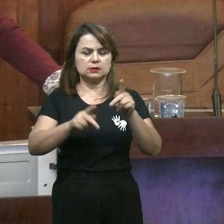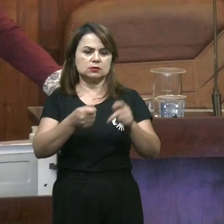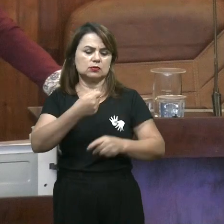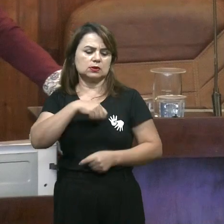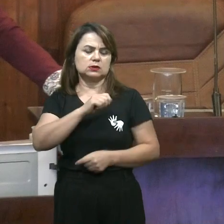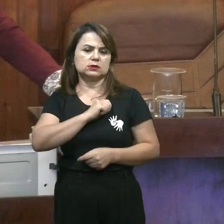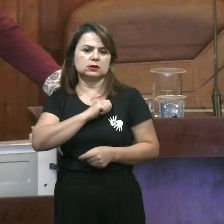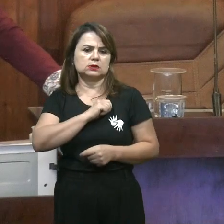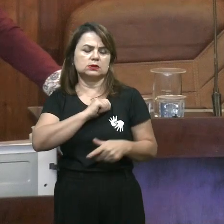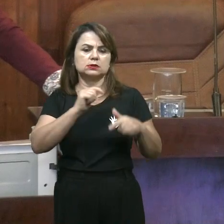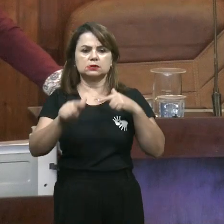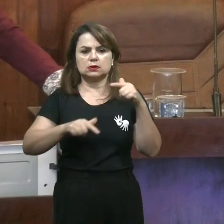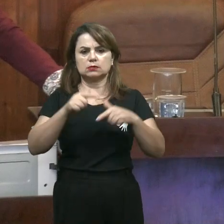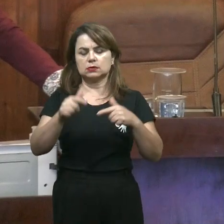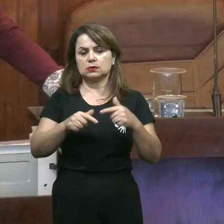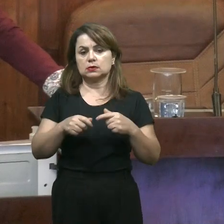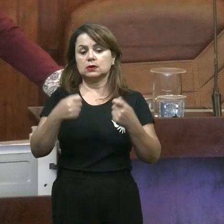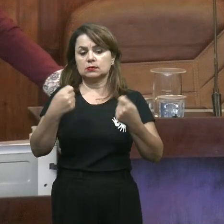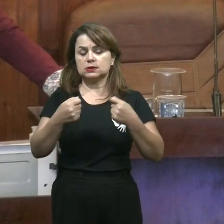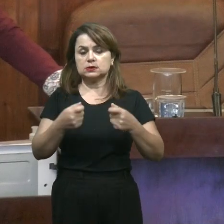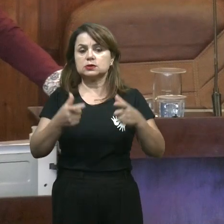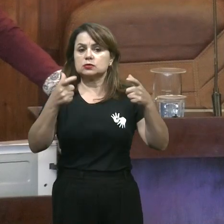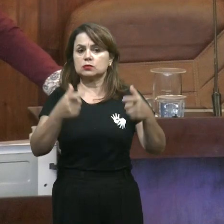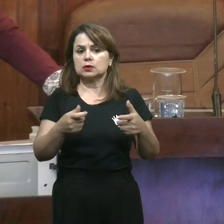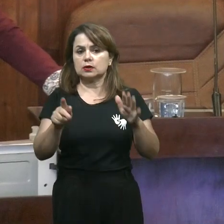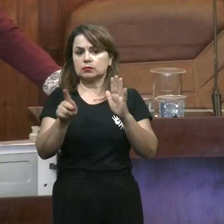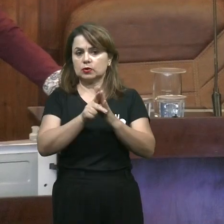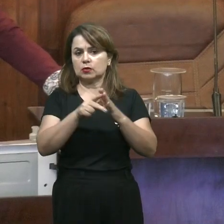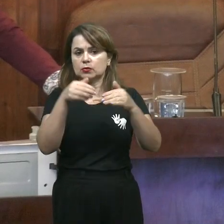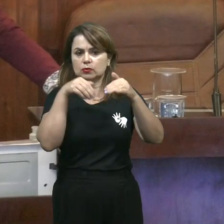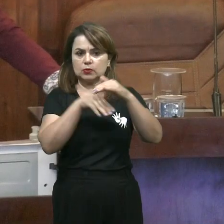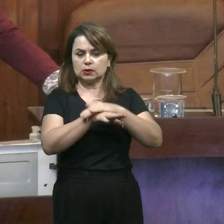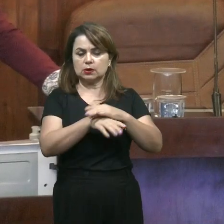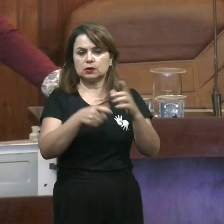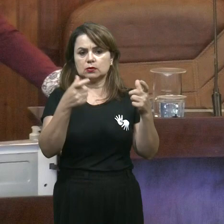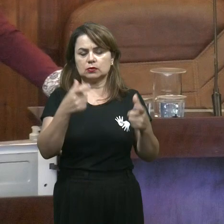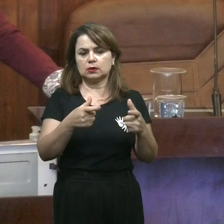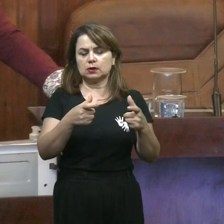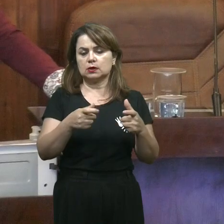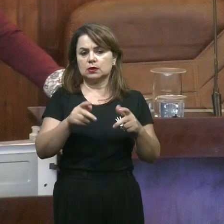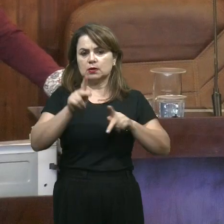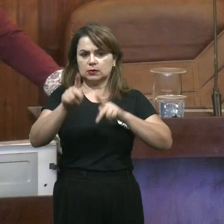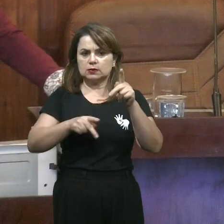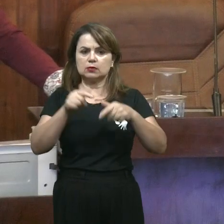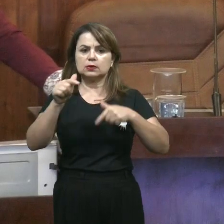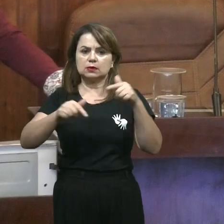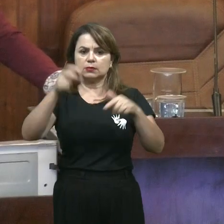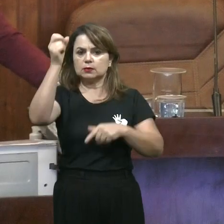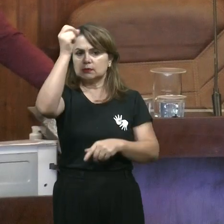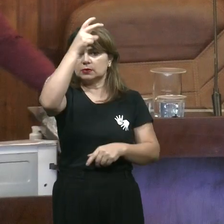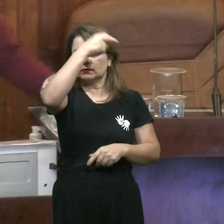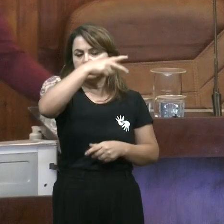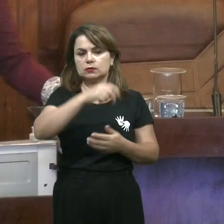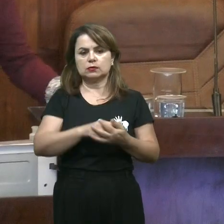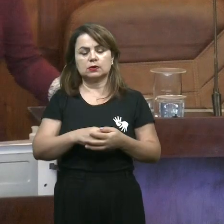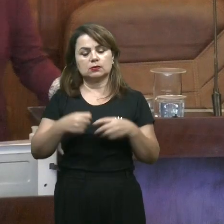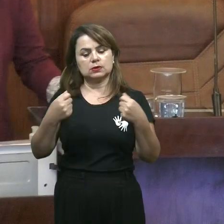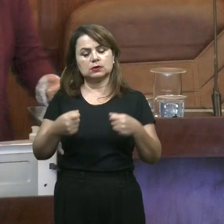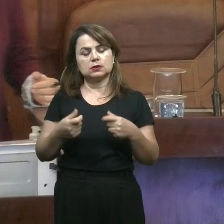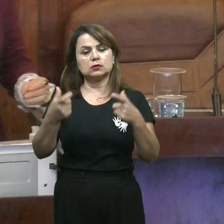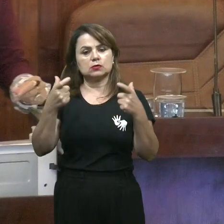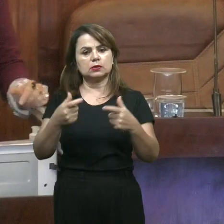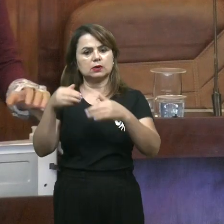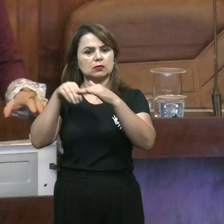guardarem seus pertences no prédio da prefeitura de Marília caso esse relato seja confirmado